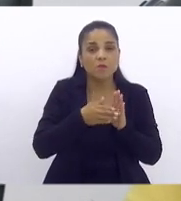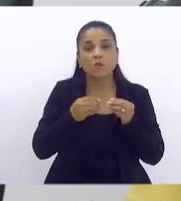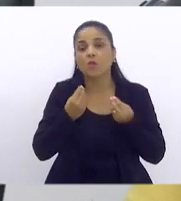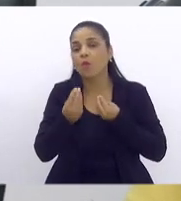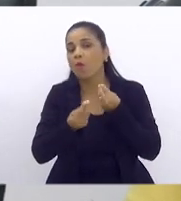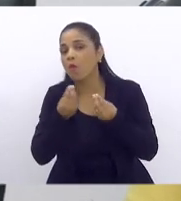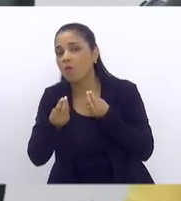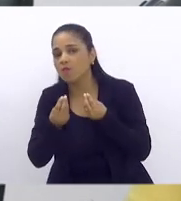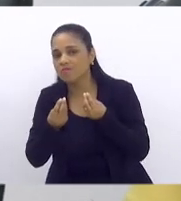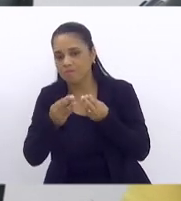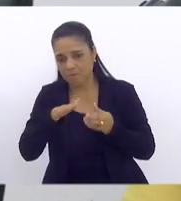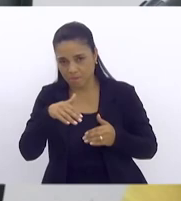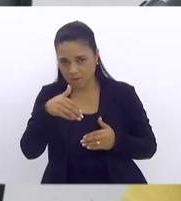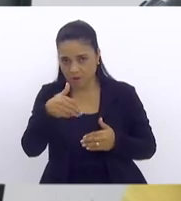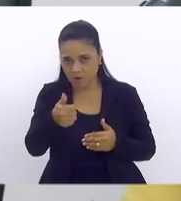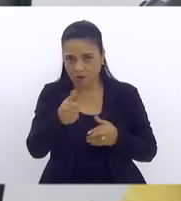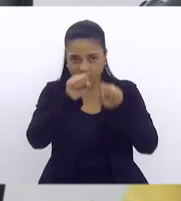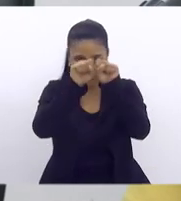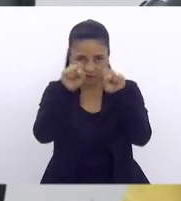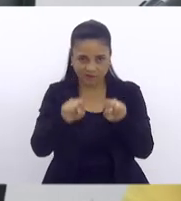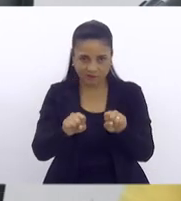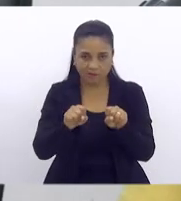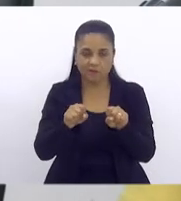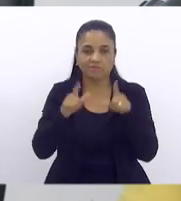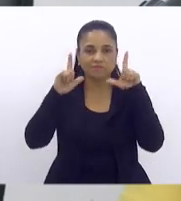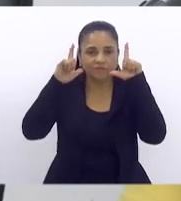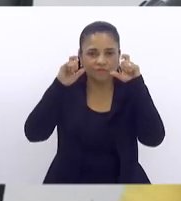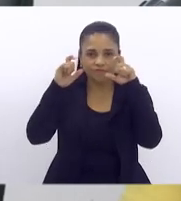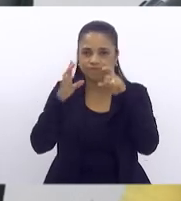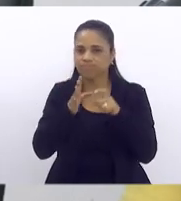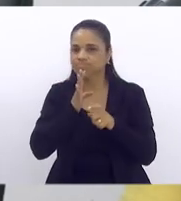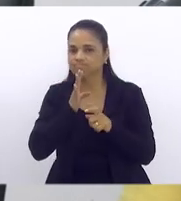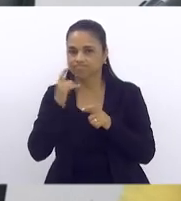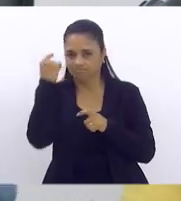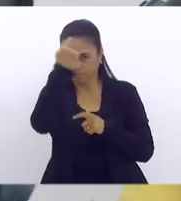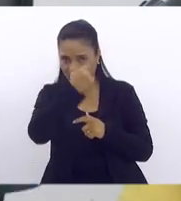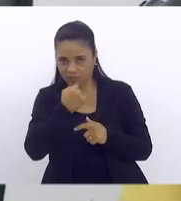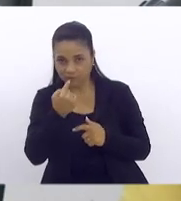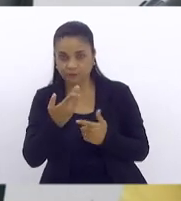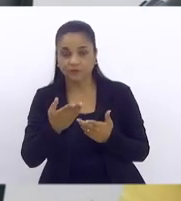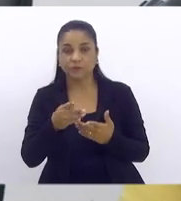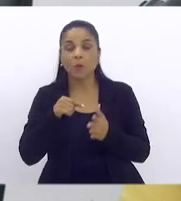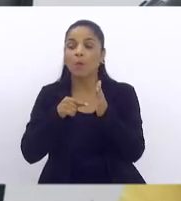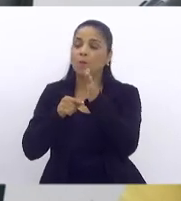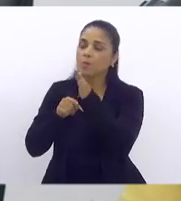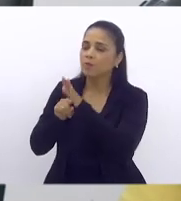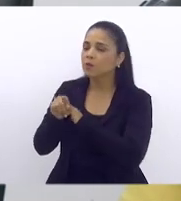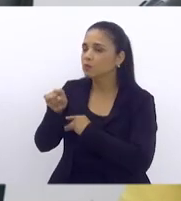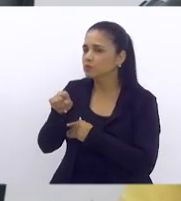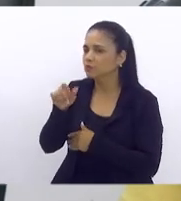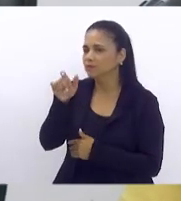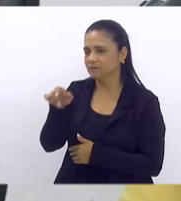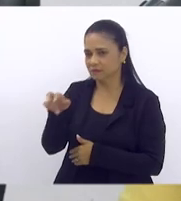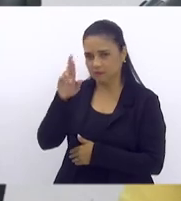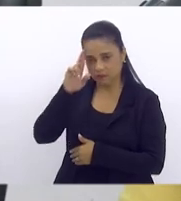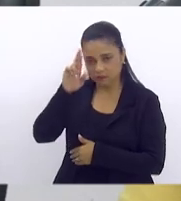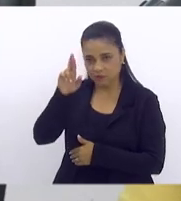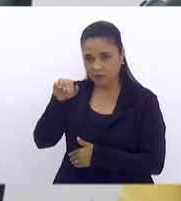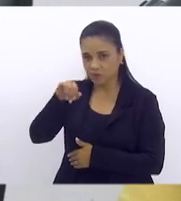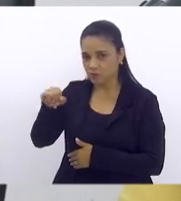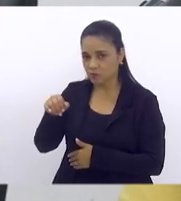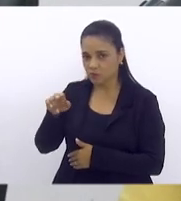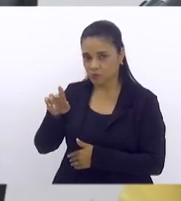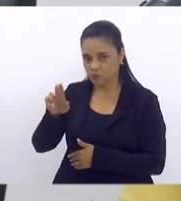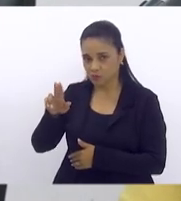a melhorar, né, o sistema de reconhecimento. Deixa eu só te fazer uma pergunta, dona Juliana.